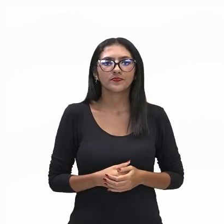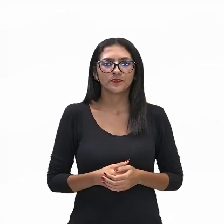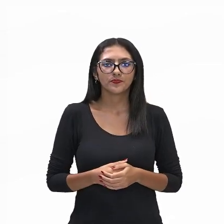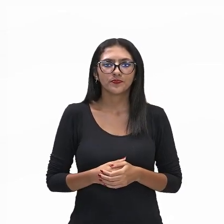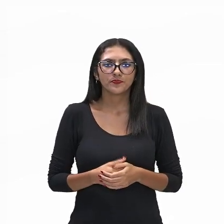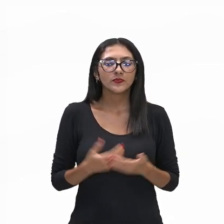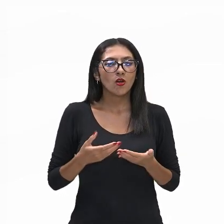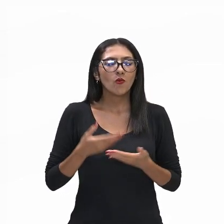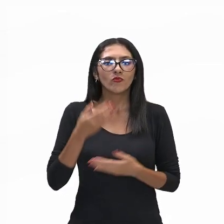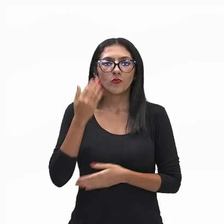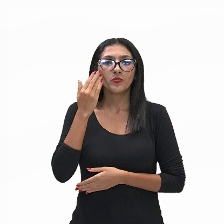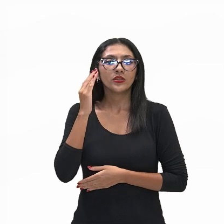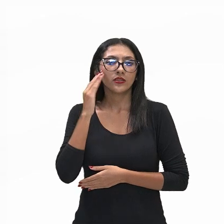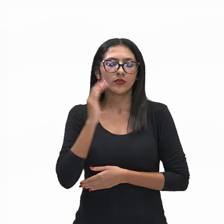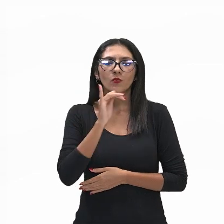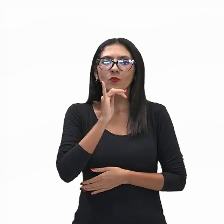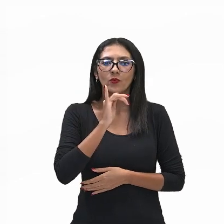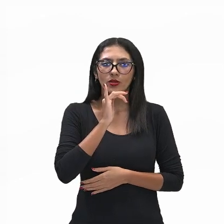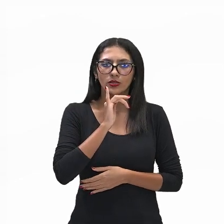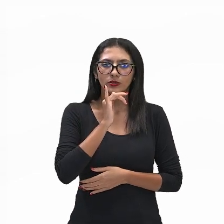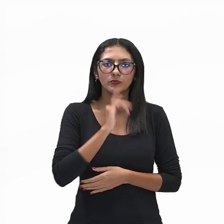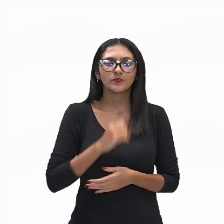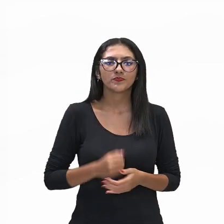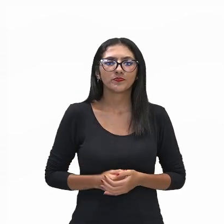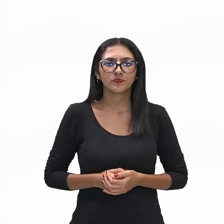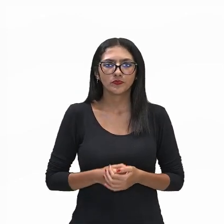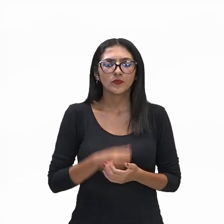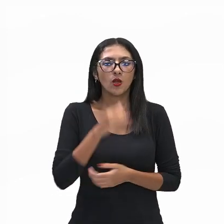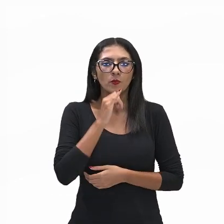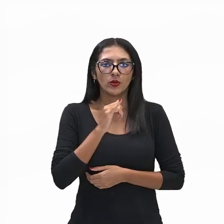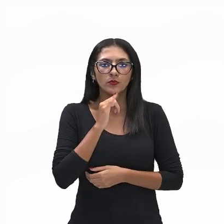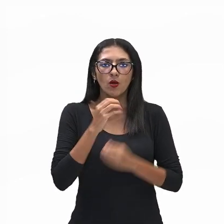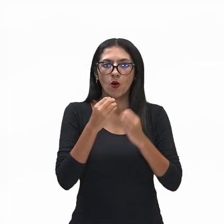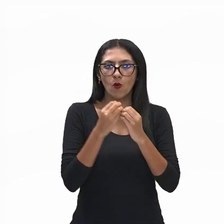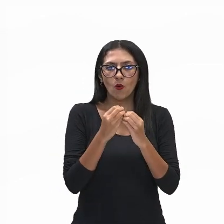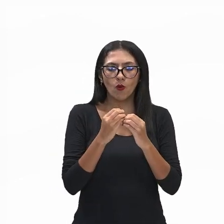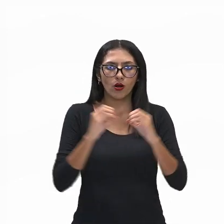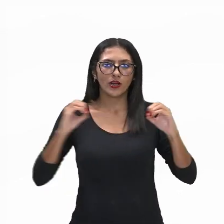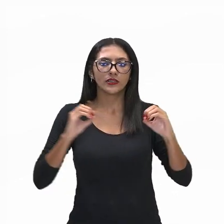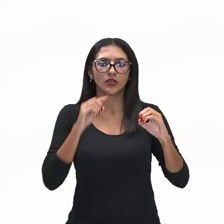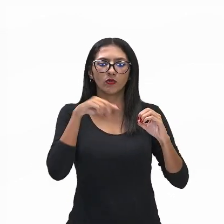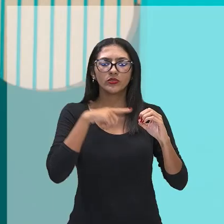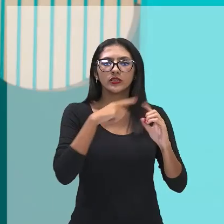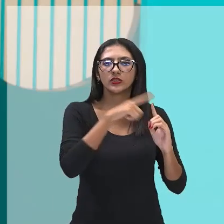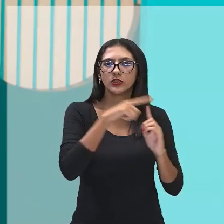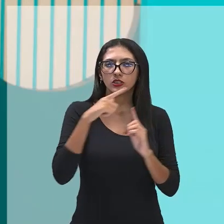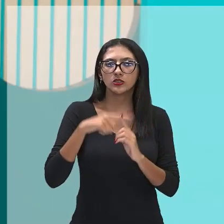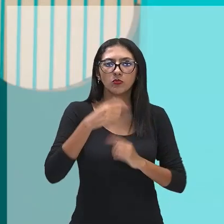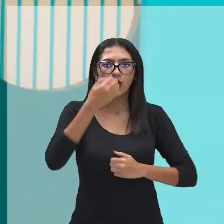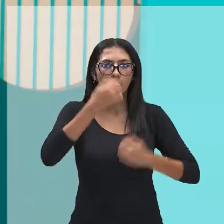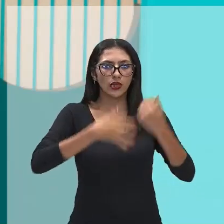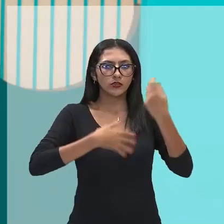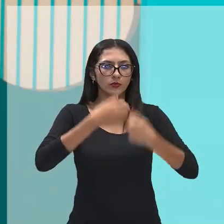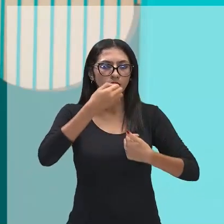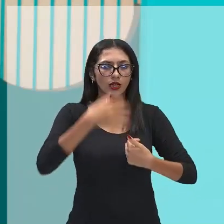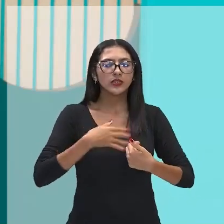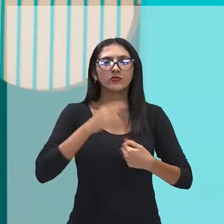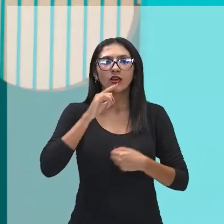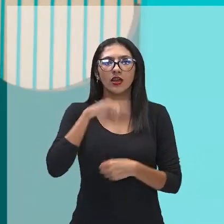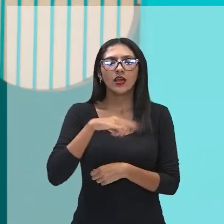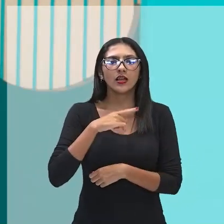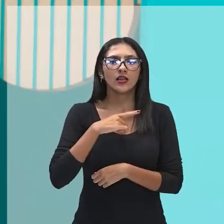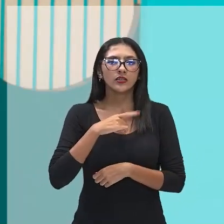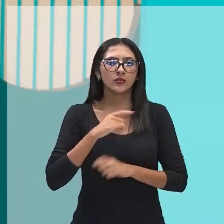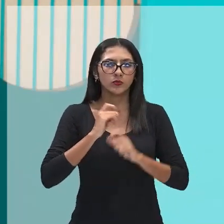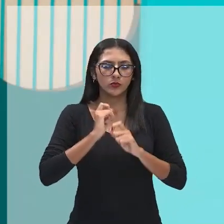aqui a seguinte situação. A oração subordinada adjetiva explicativa vai fazer o